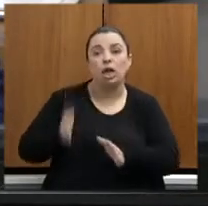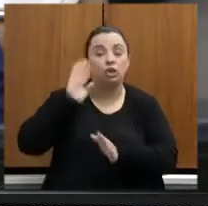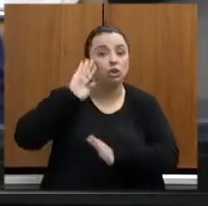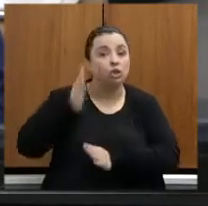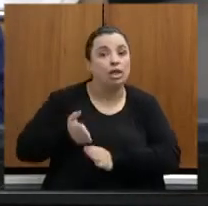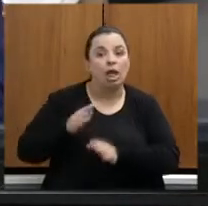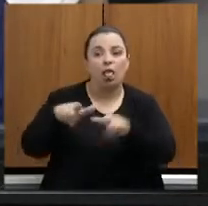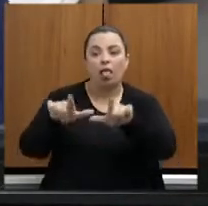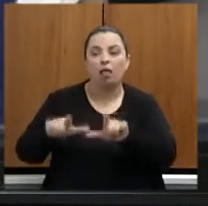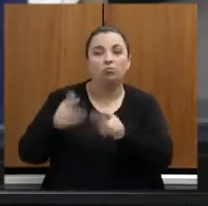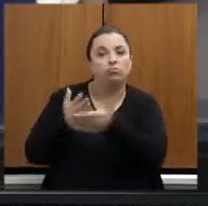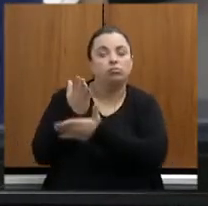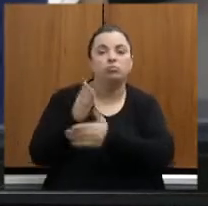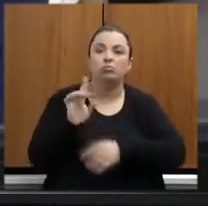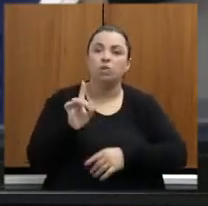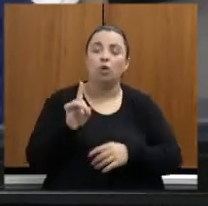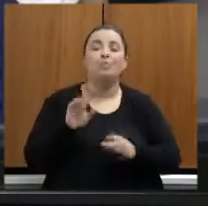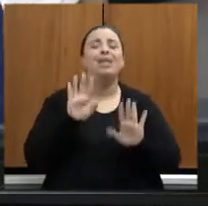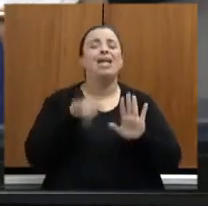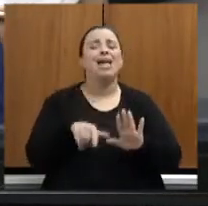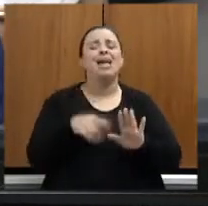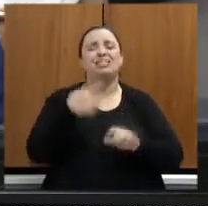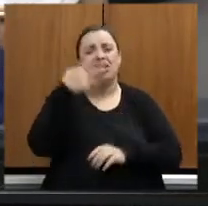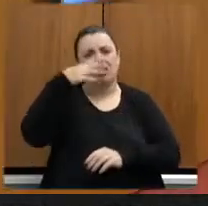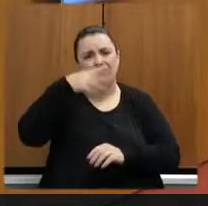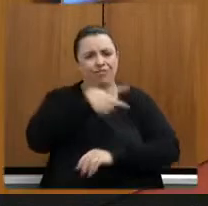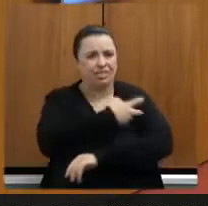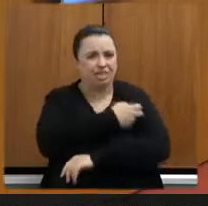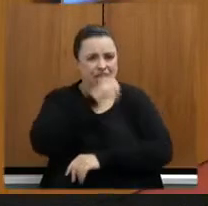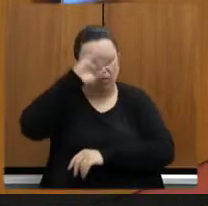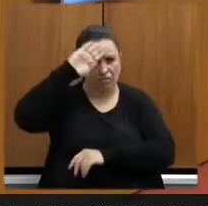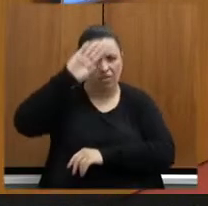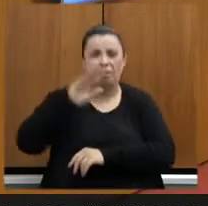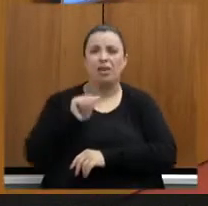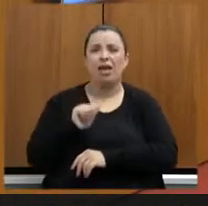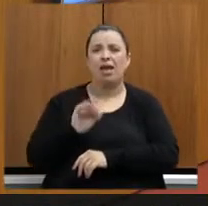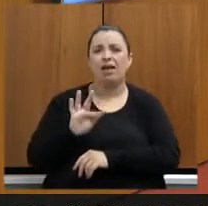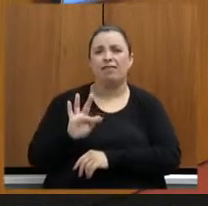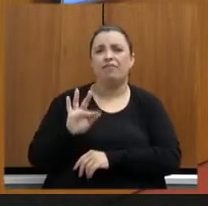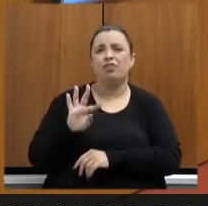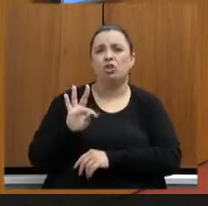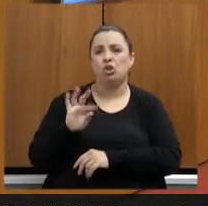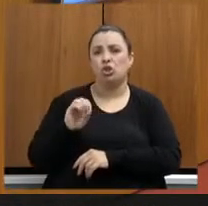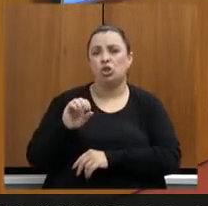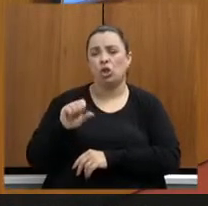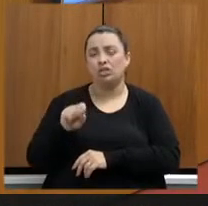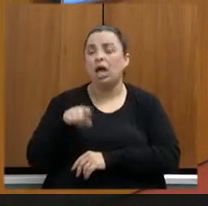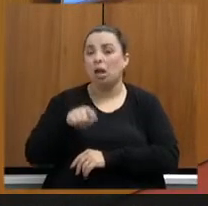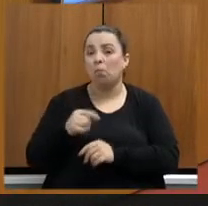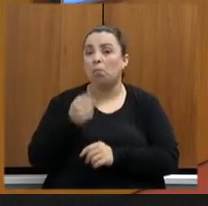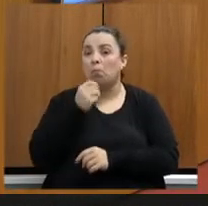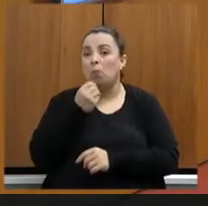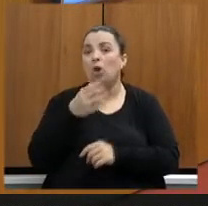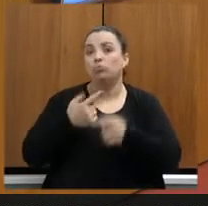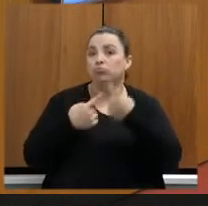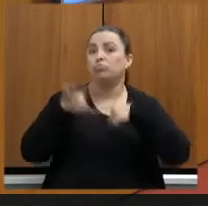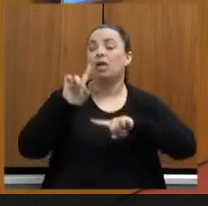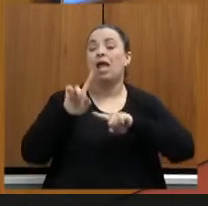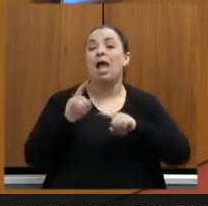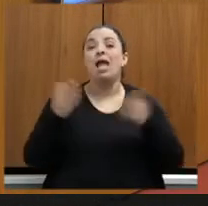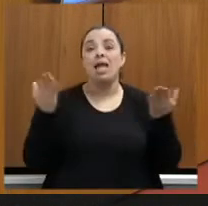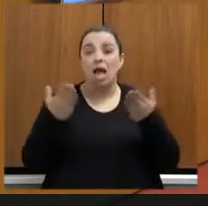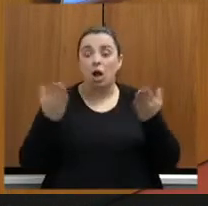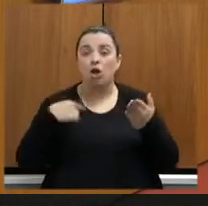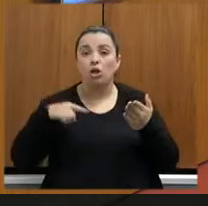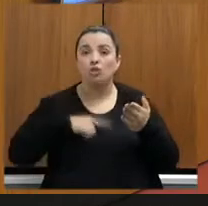entendemos que a retirada da vacinação contra febre aftosa agora foi um grande passo e nós vamos trabalhar agora com a questão principalmente de erradicação da Brucelose